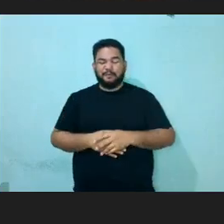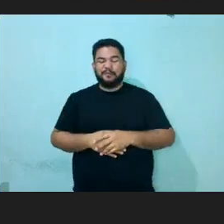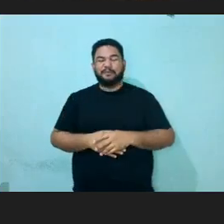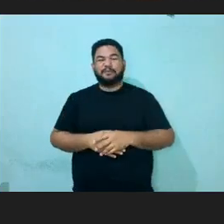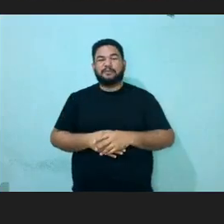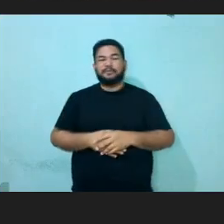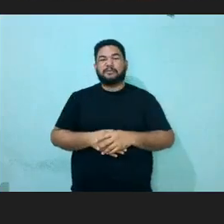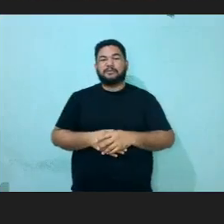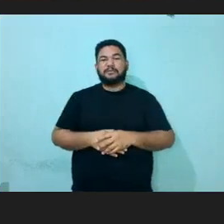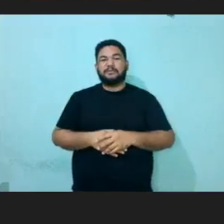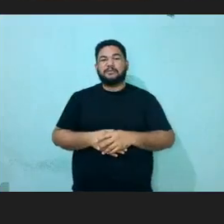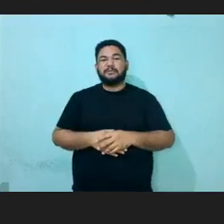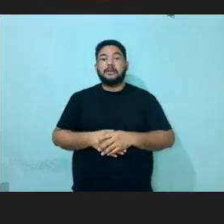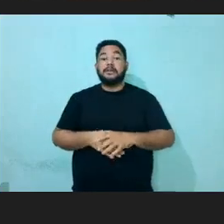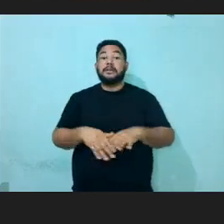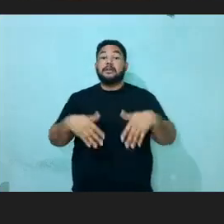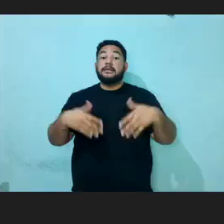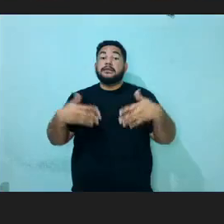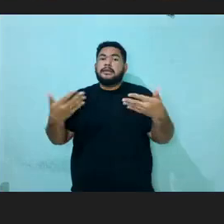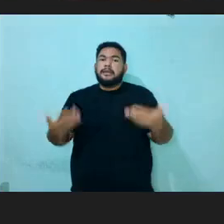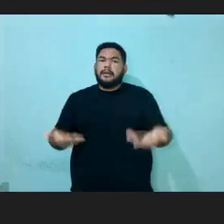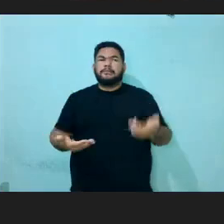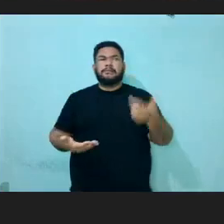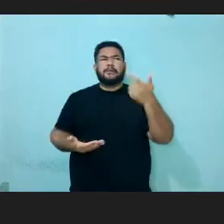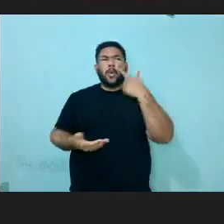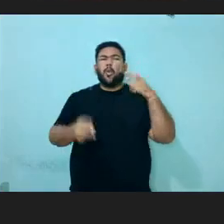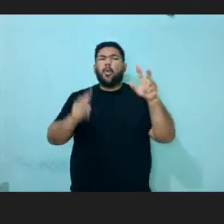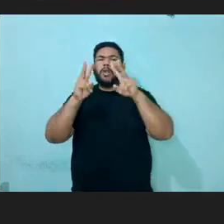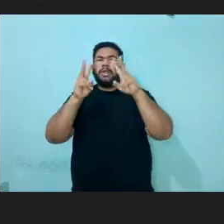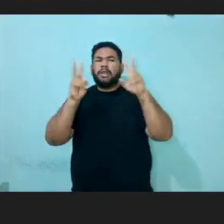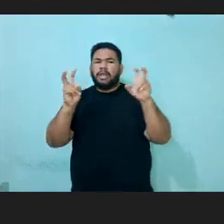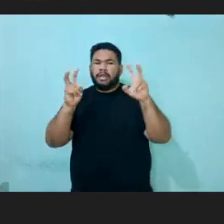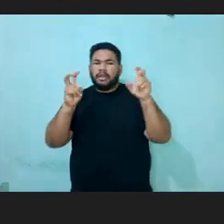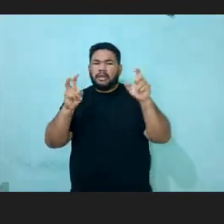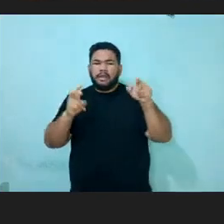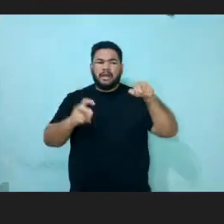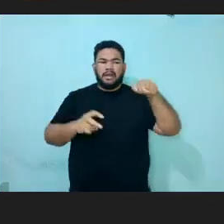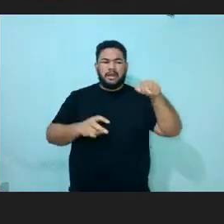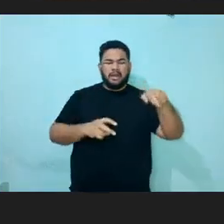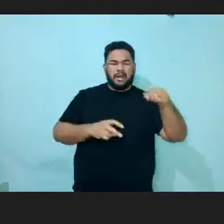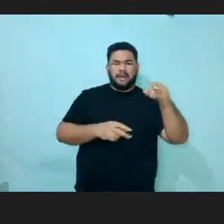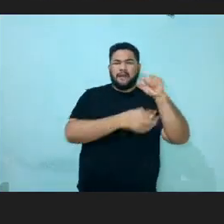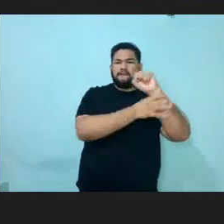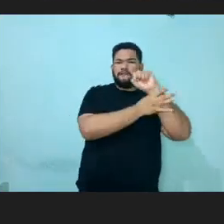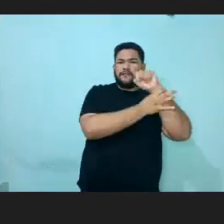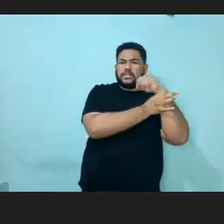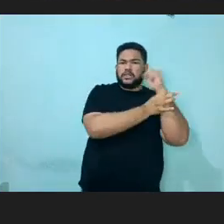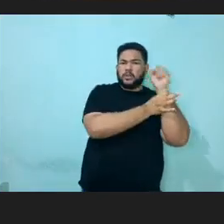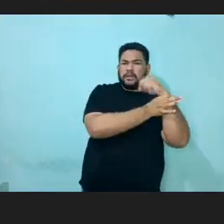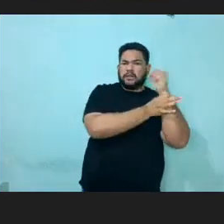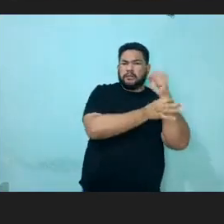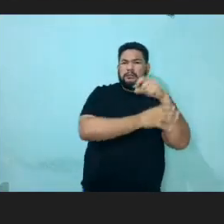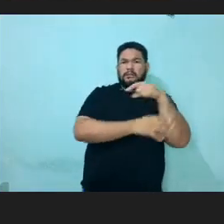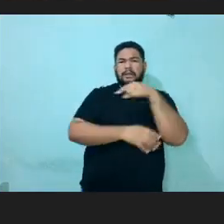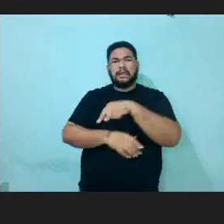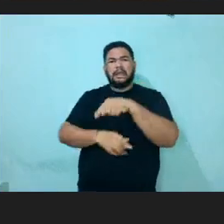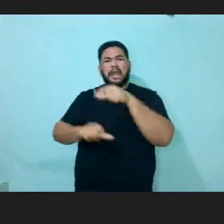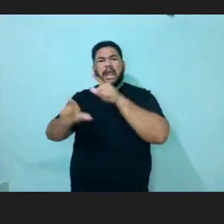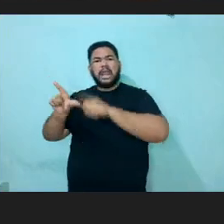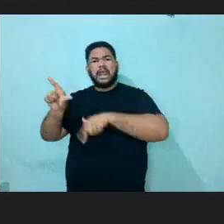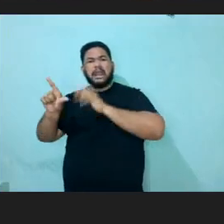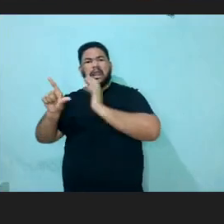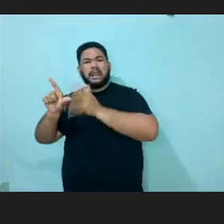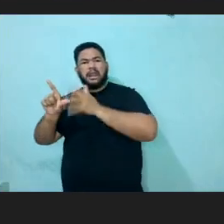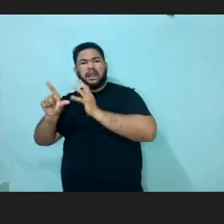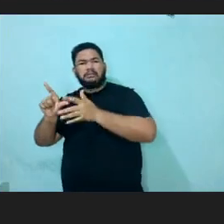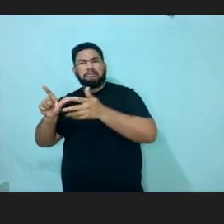E por que trazer e por que falar de fisioterapia no Letras Libras? Por que é importante falar